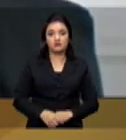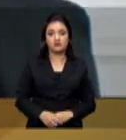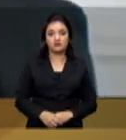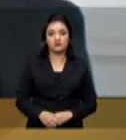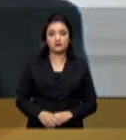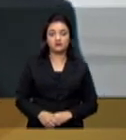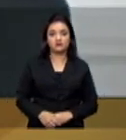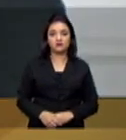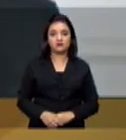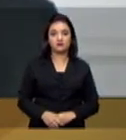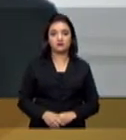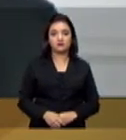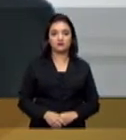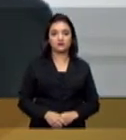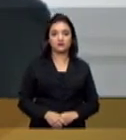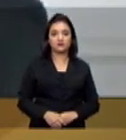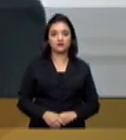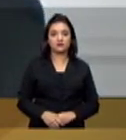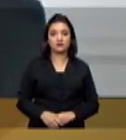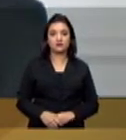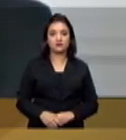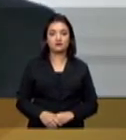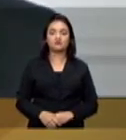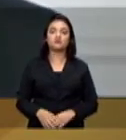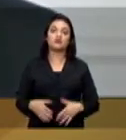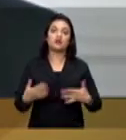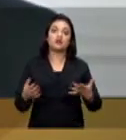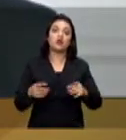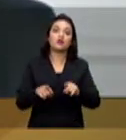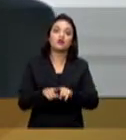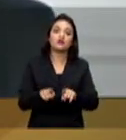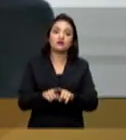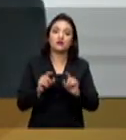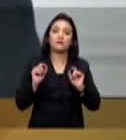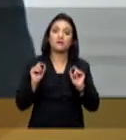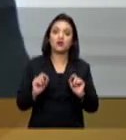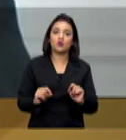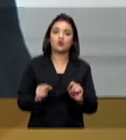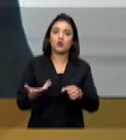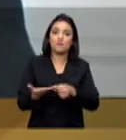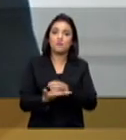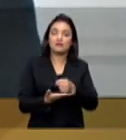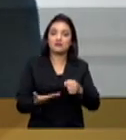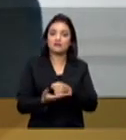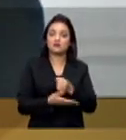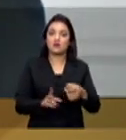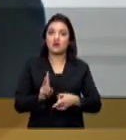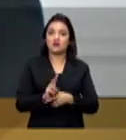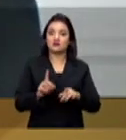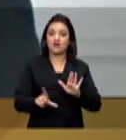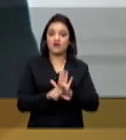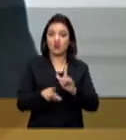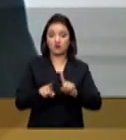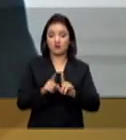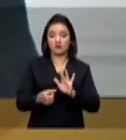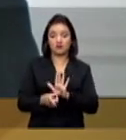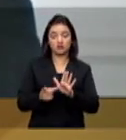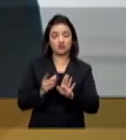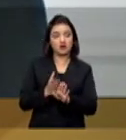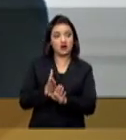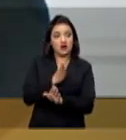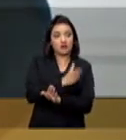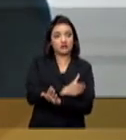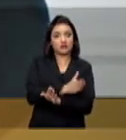E mais, juntando o princípio da reserva legal com o da anterioridade, prevê o inciso 39, perdão, da